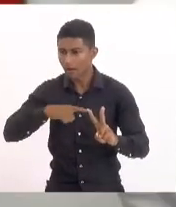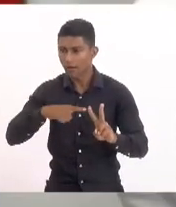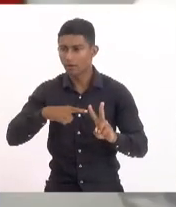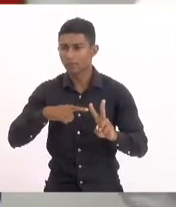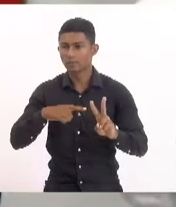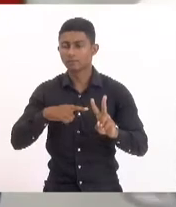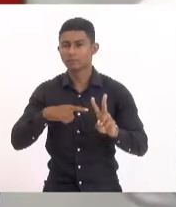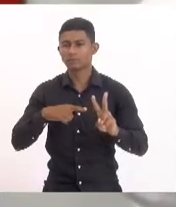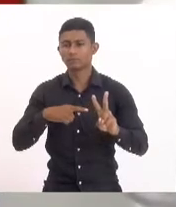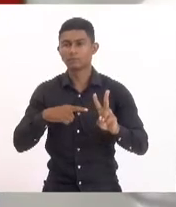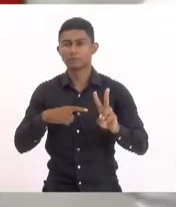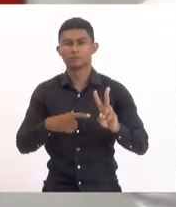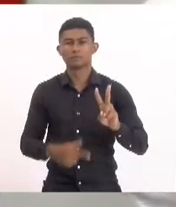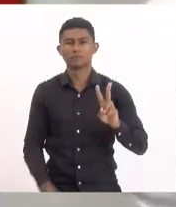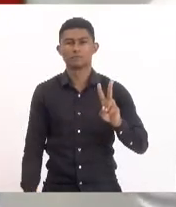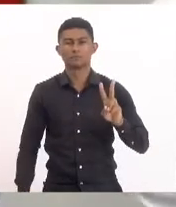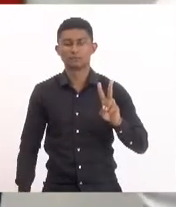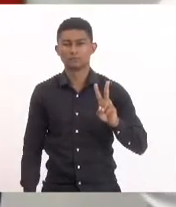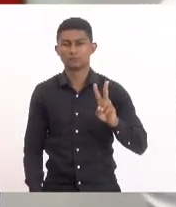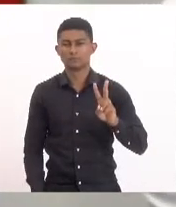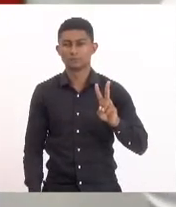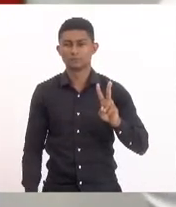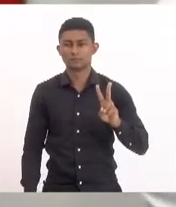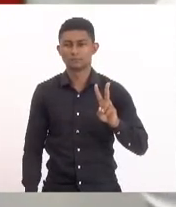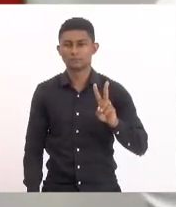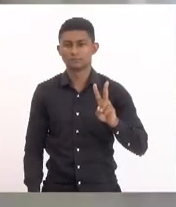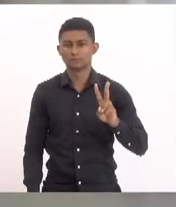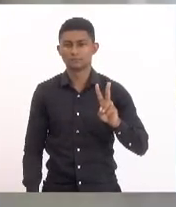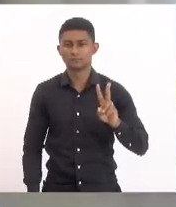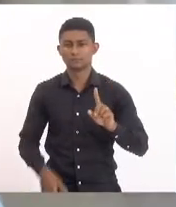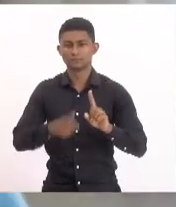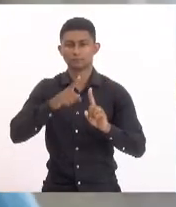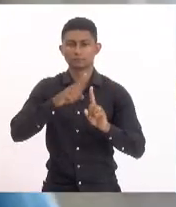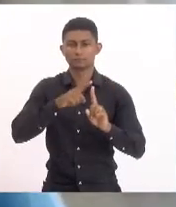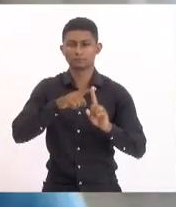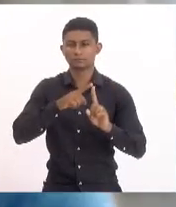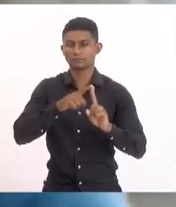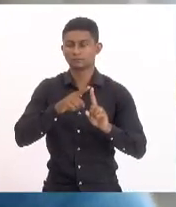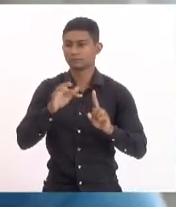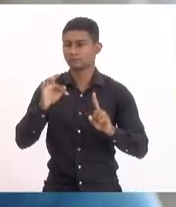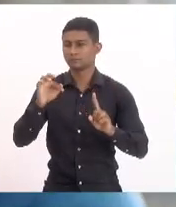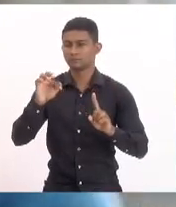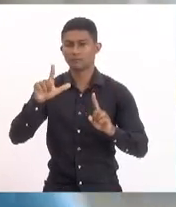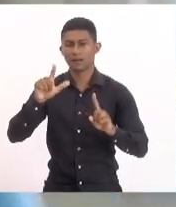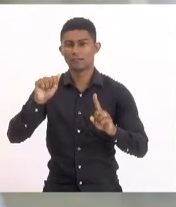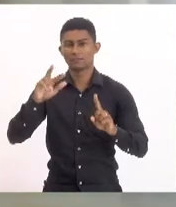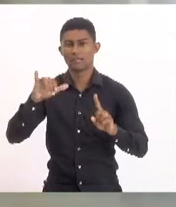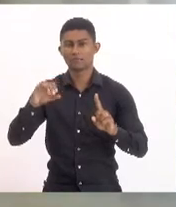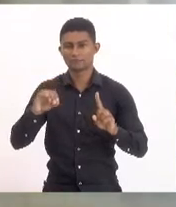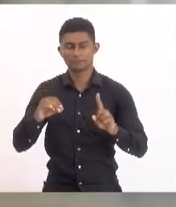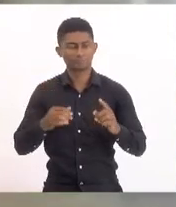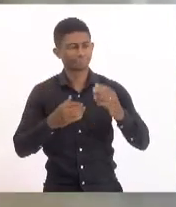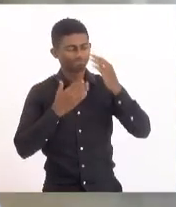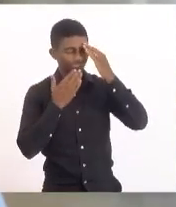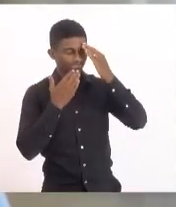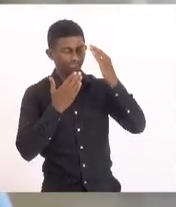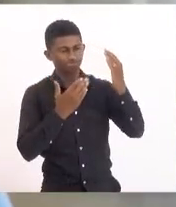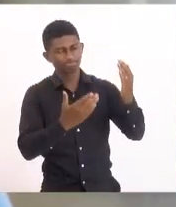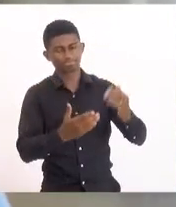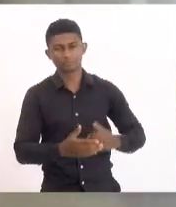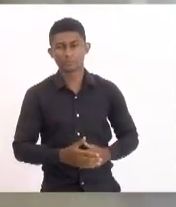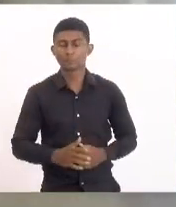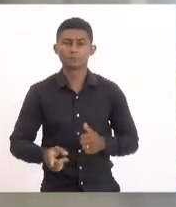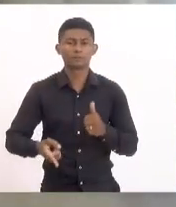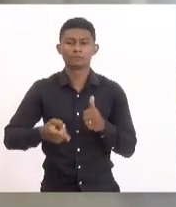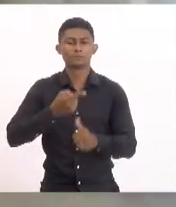Oi, presidente. Obrigado, presidente. Obrigado, presidente. Bom, em primeiro